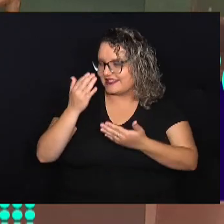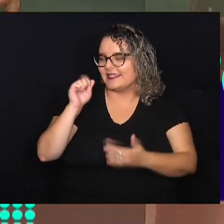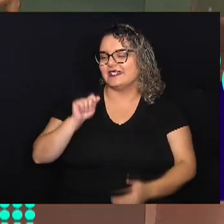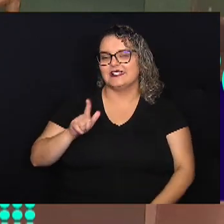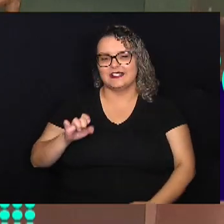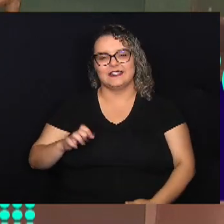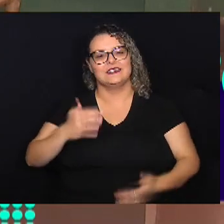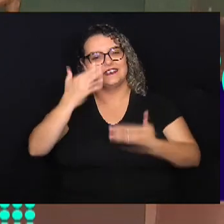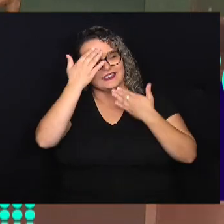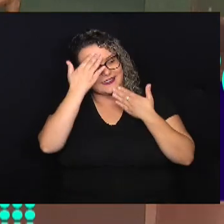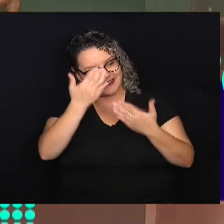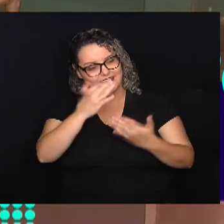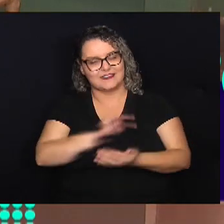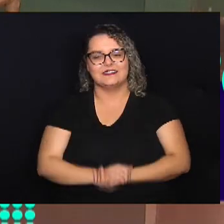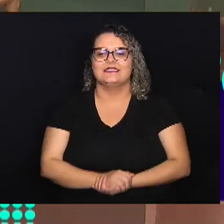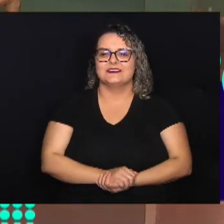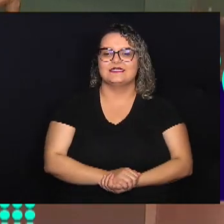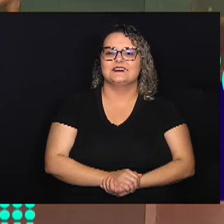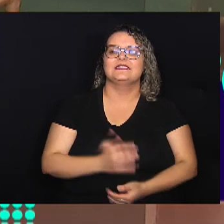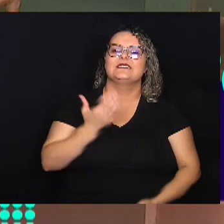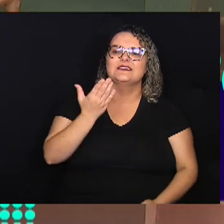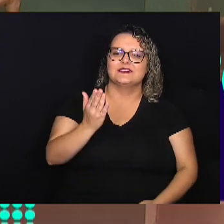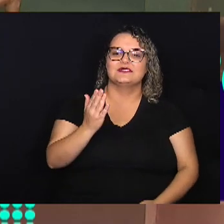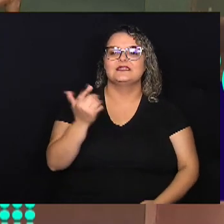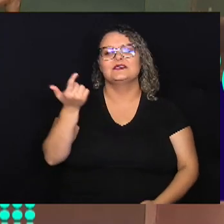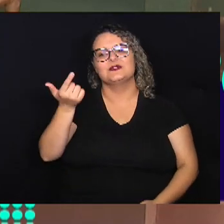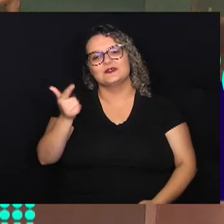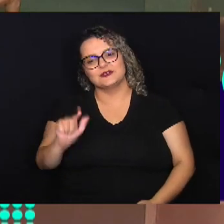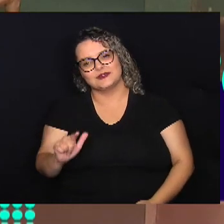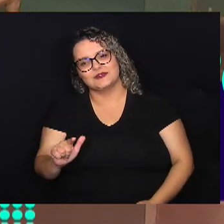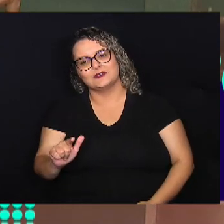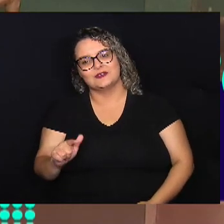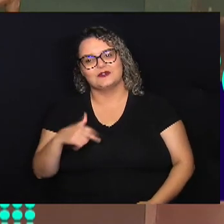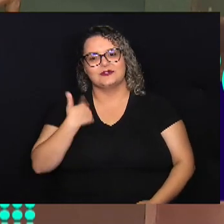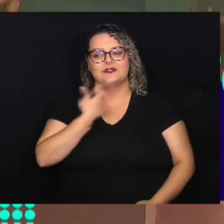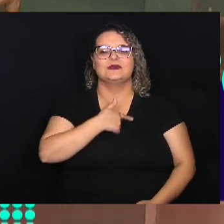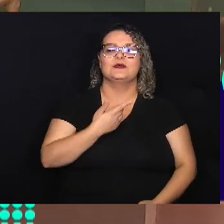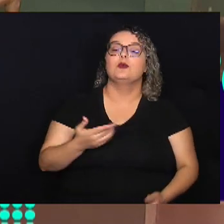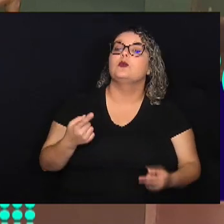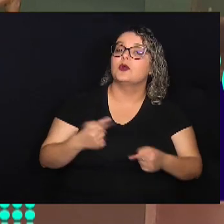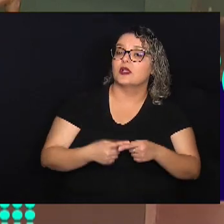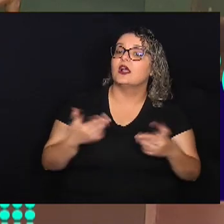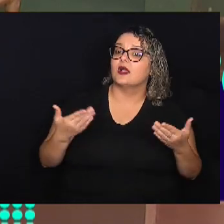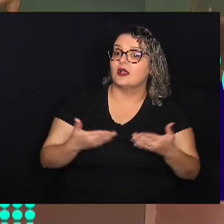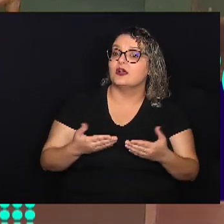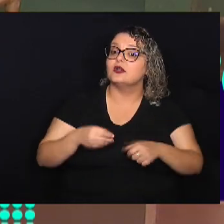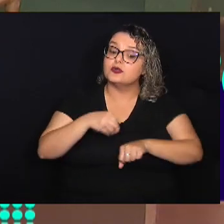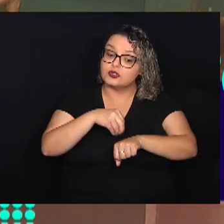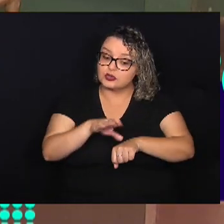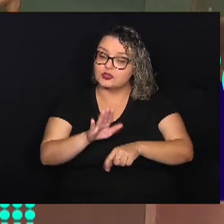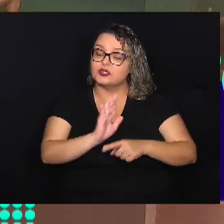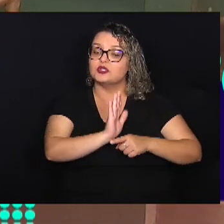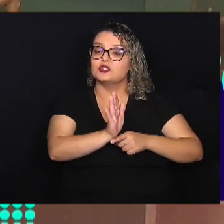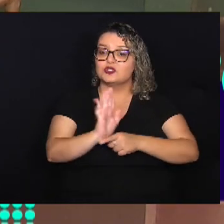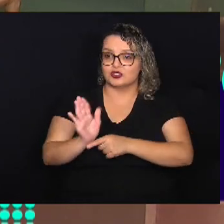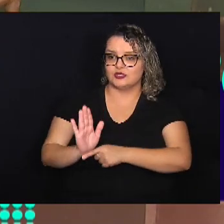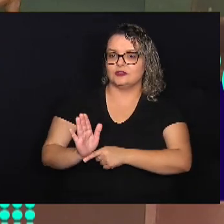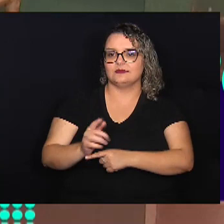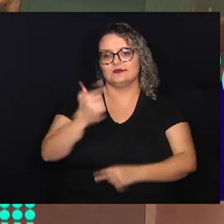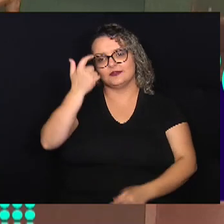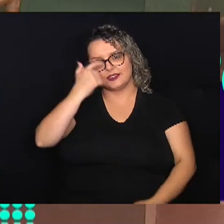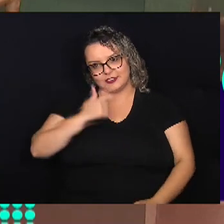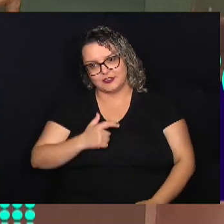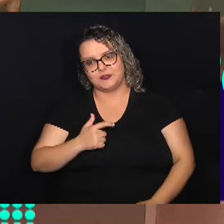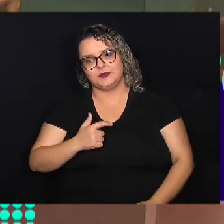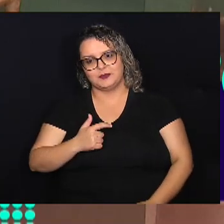que te agradeço. E você continue aí com a gente, porque agora vai vir as dicas de cinema e eu vou tirar